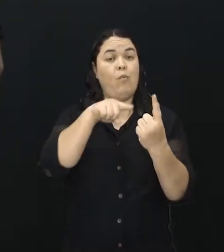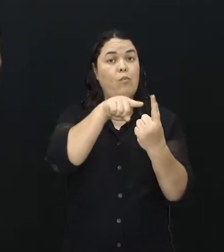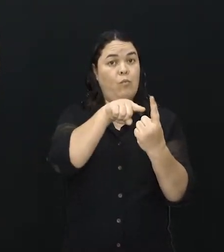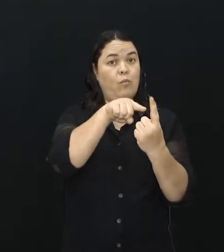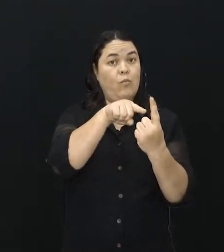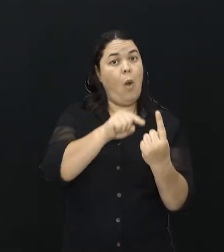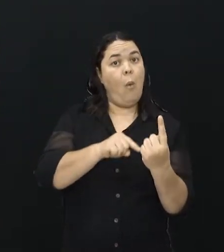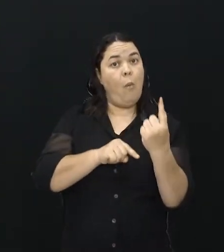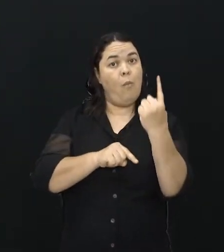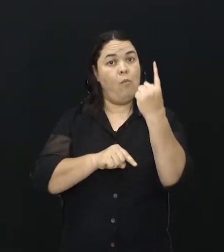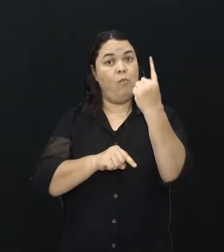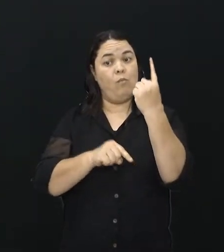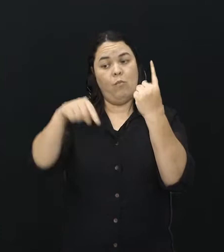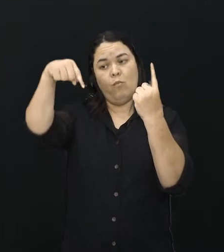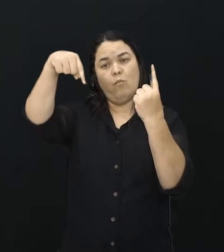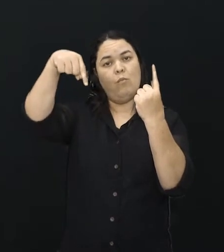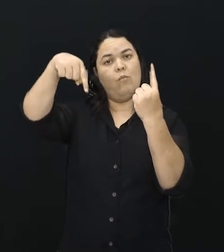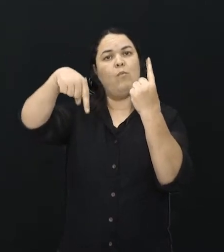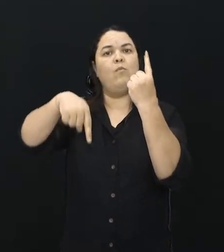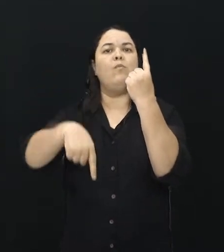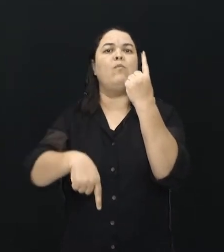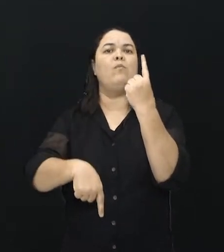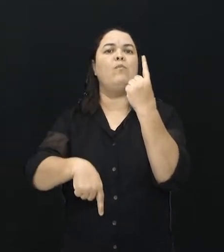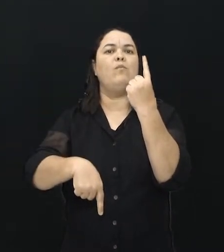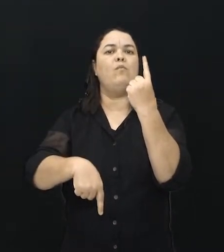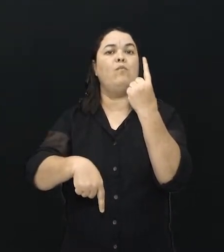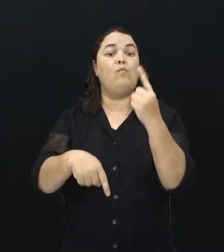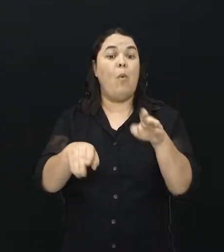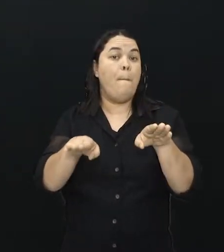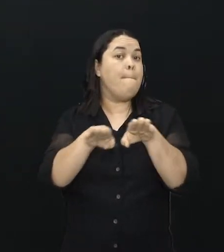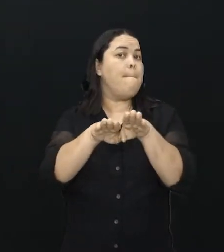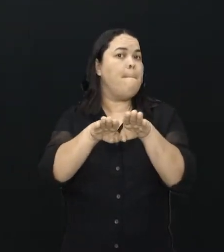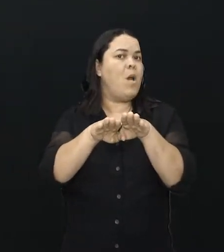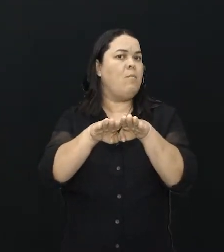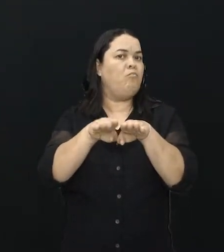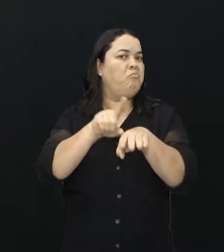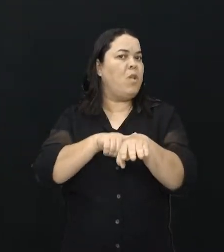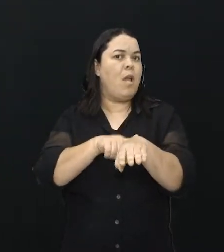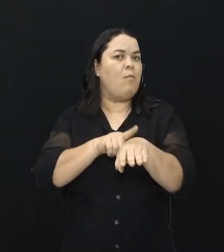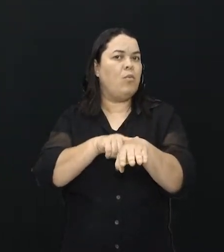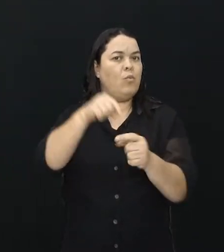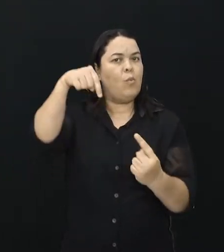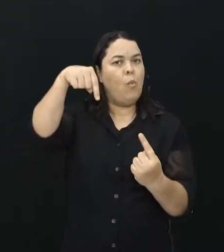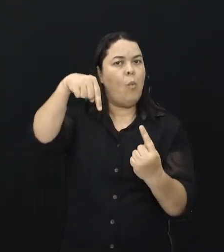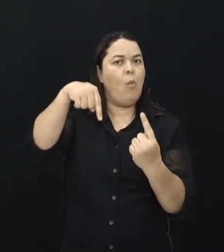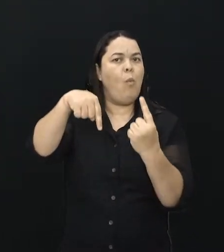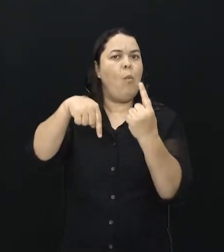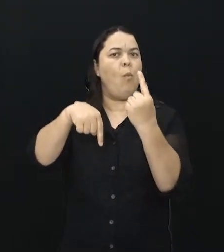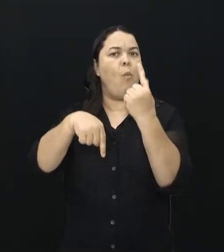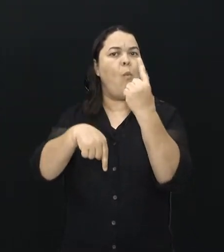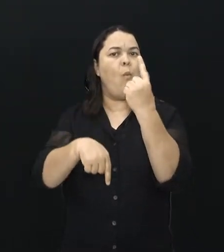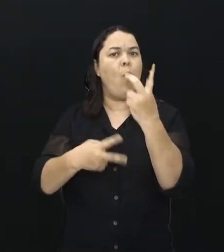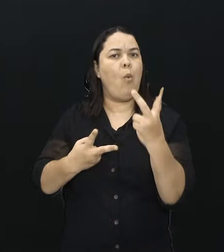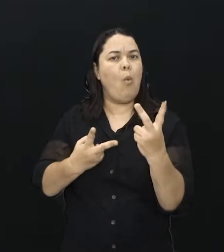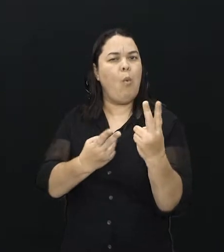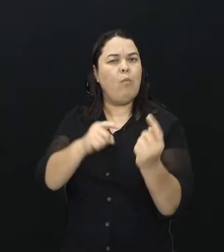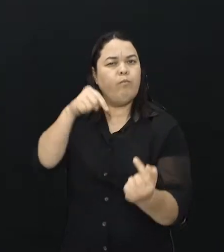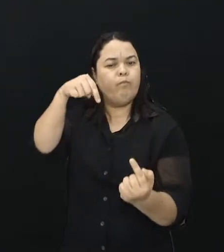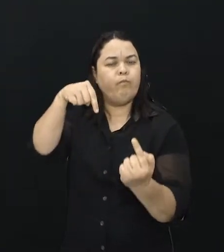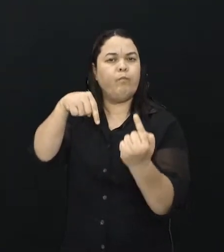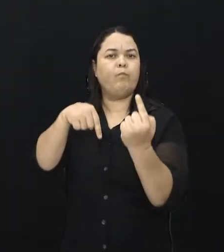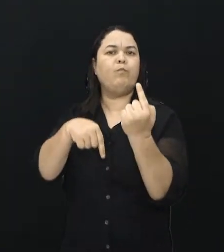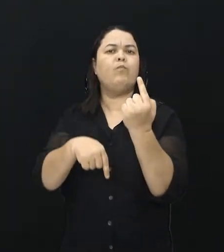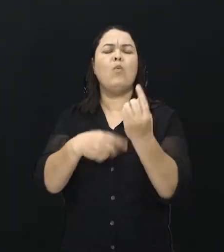delas aumenta e a outra diminui ao mesmo tempo, na mesma proporção. Onde é que a gente consegue reparar